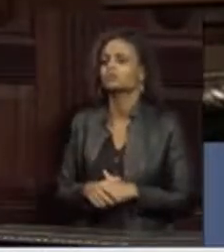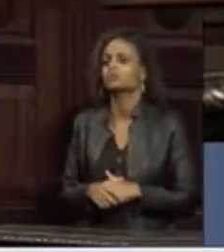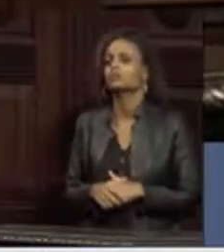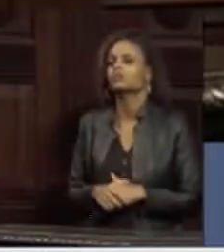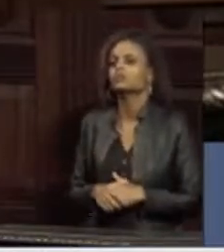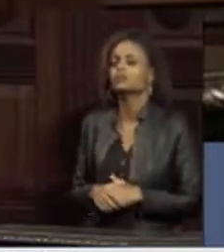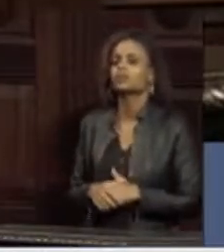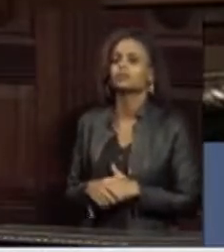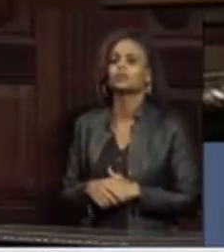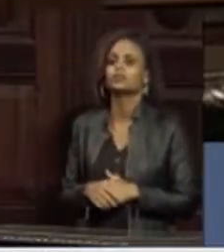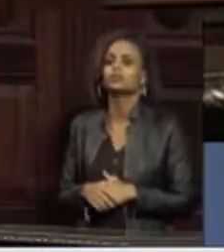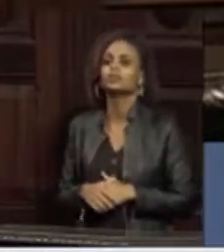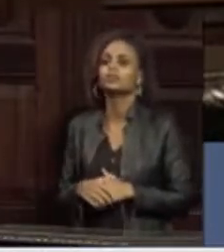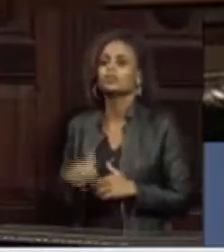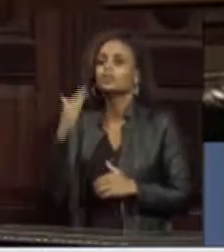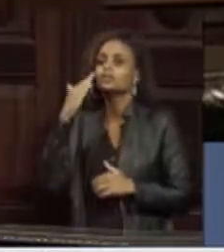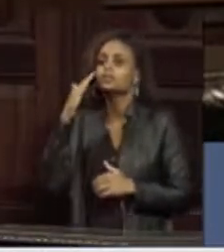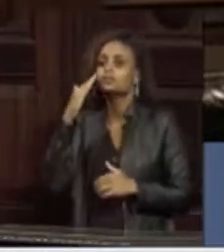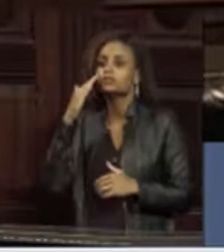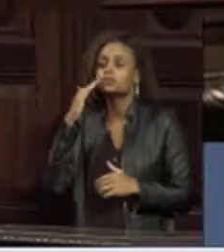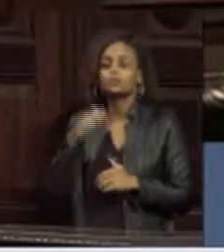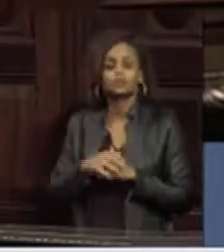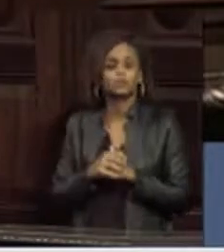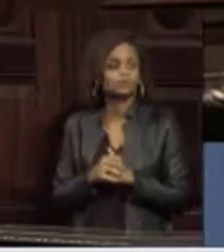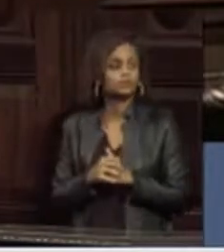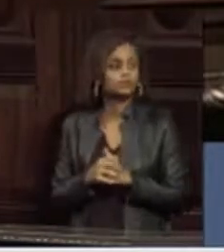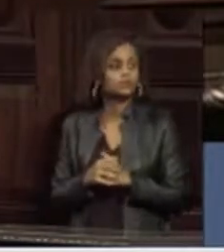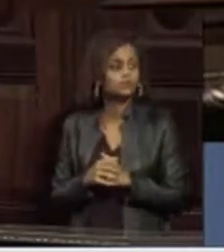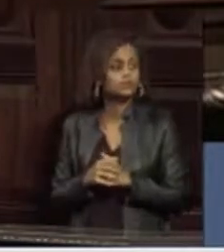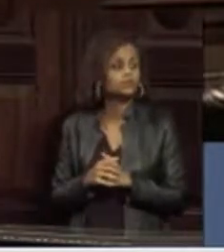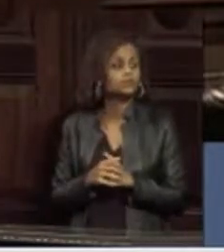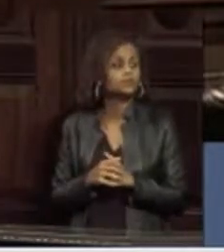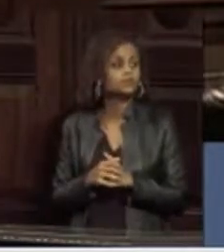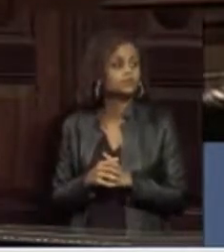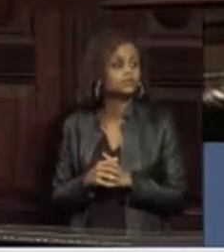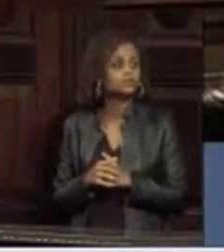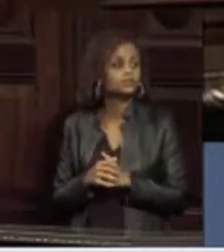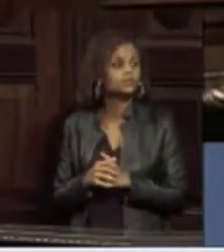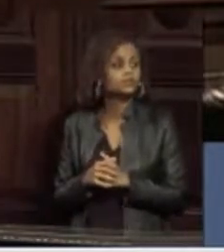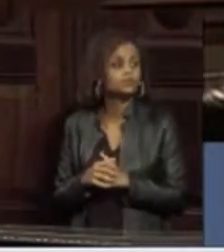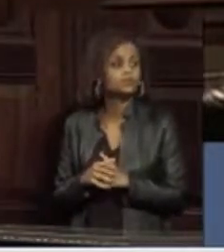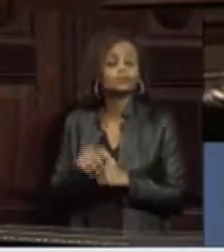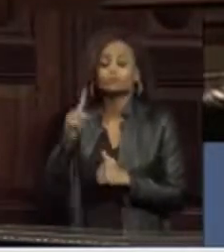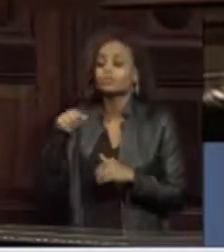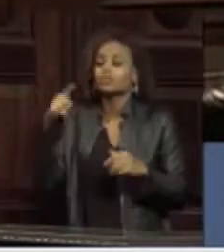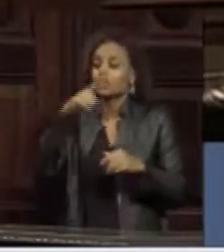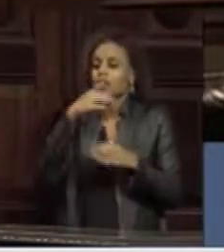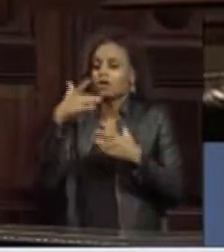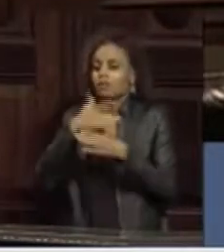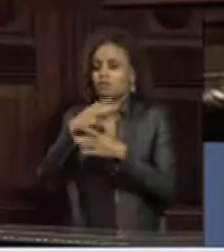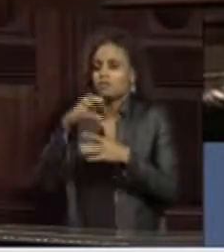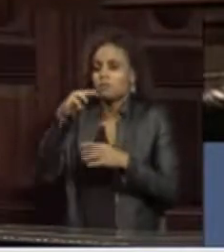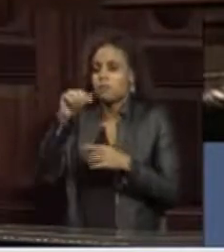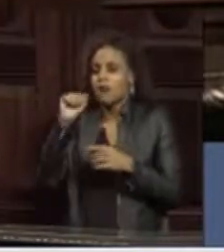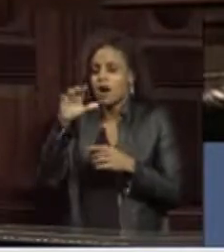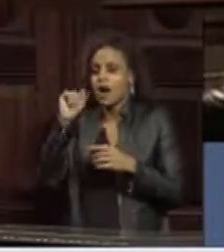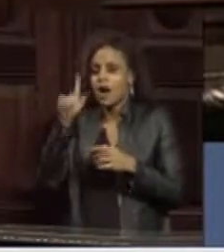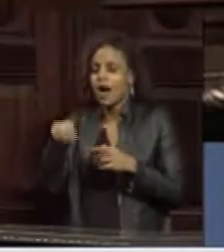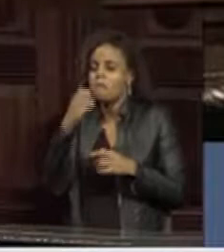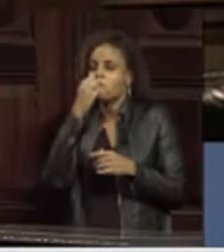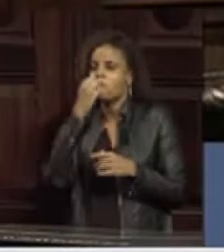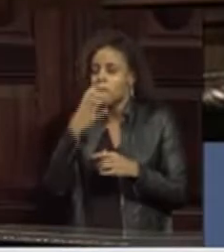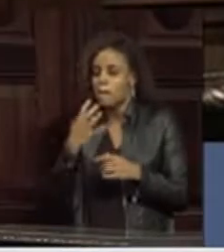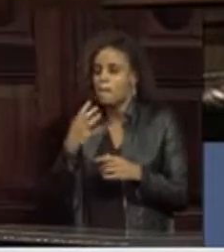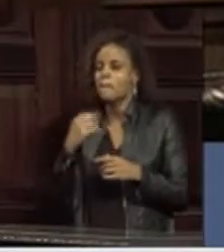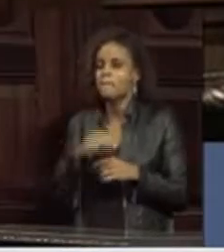Entendo que isso é um reflexo direto na economia da cidade de Macaé, mas nós temos que ter uma visão de Estado. E na visão